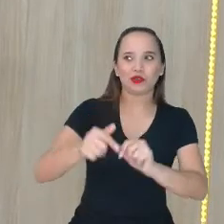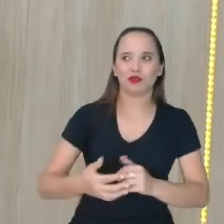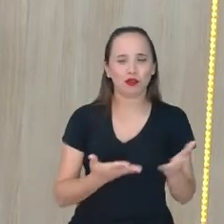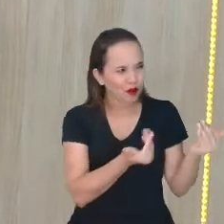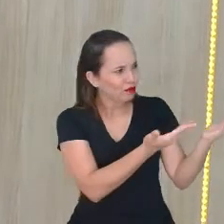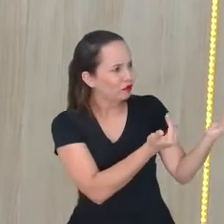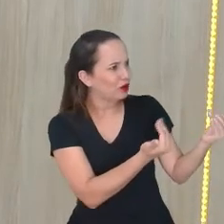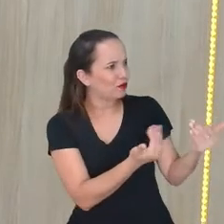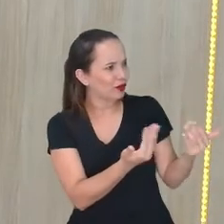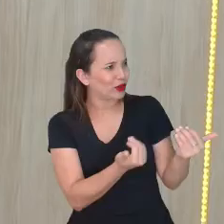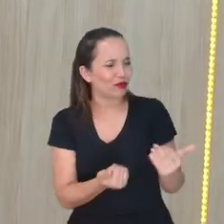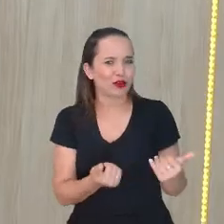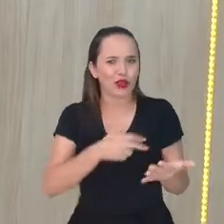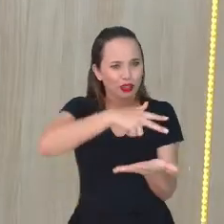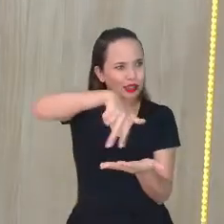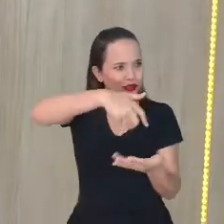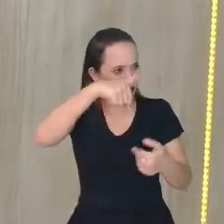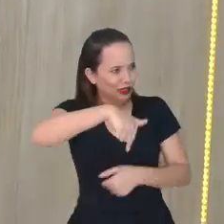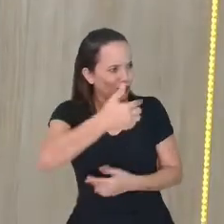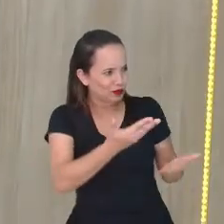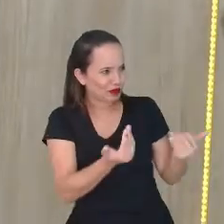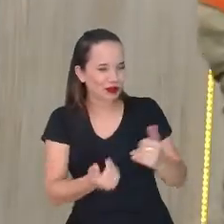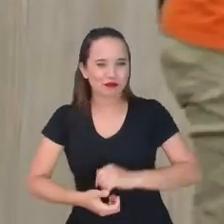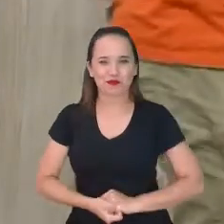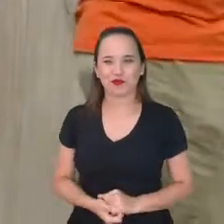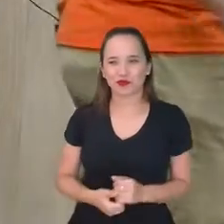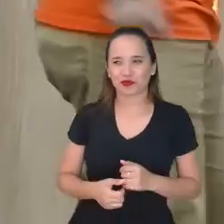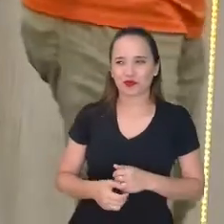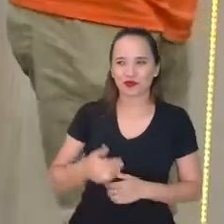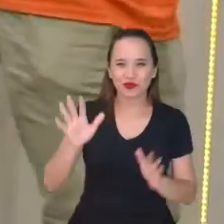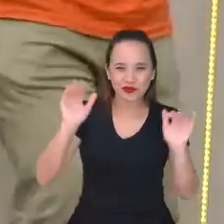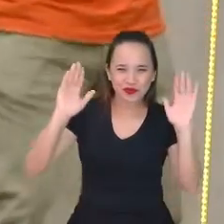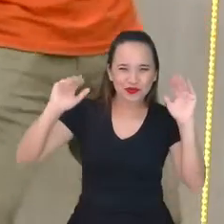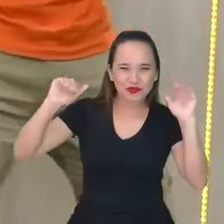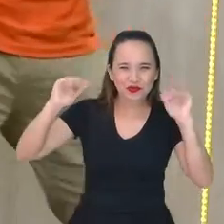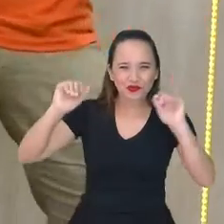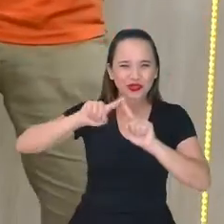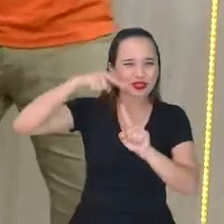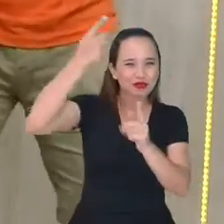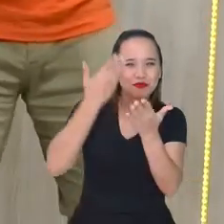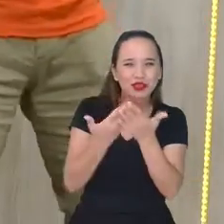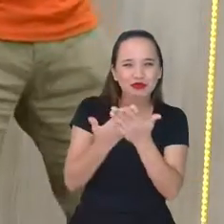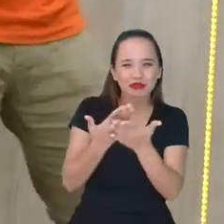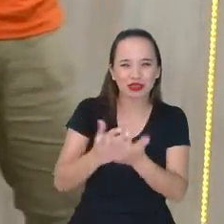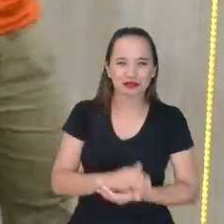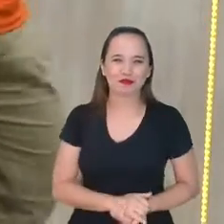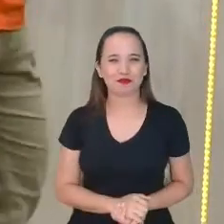embora pra cá, professor. Venha fazer sua dancinha. Bora! Tchau, gente. Até a próxima